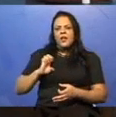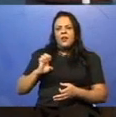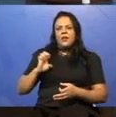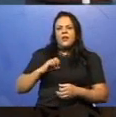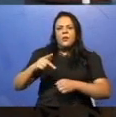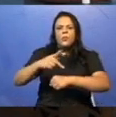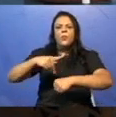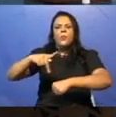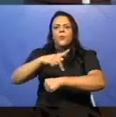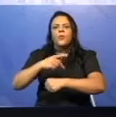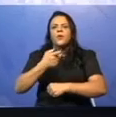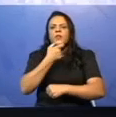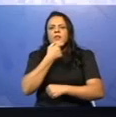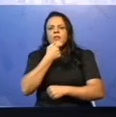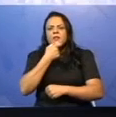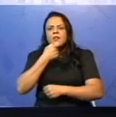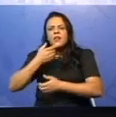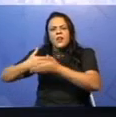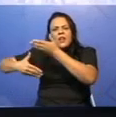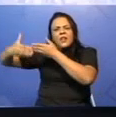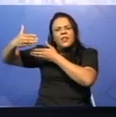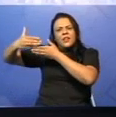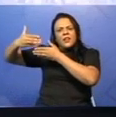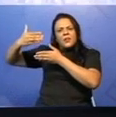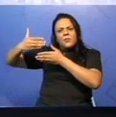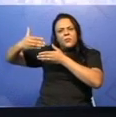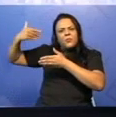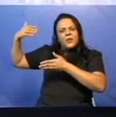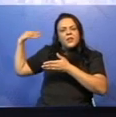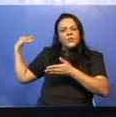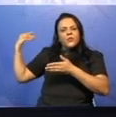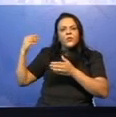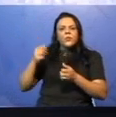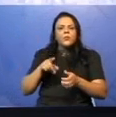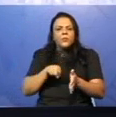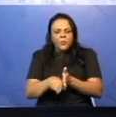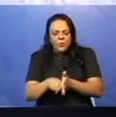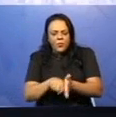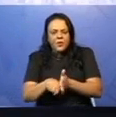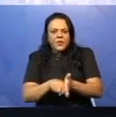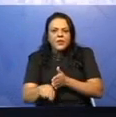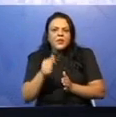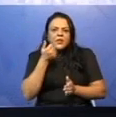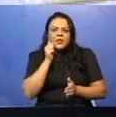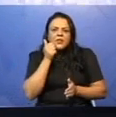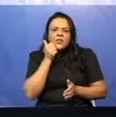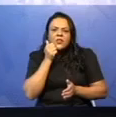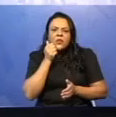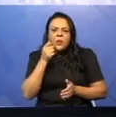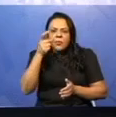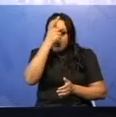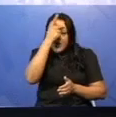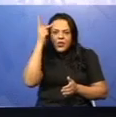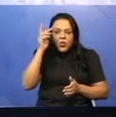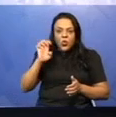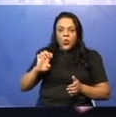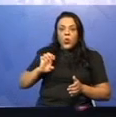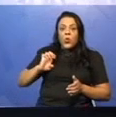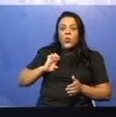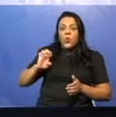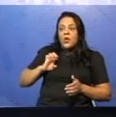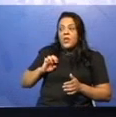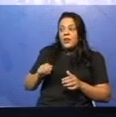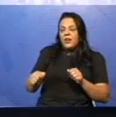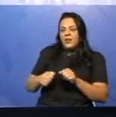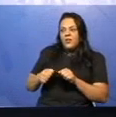pesquisa científica, em grande parte, era feita por pessoas ricas. Ele, em contato com a família real da